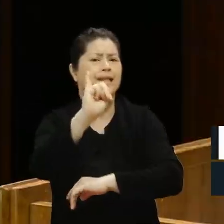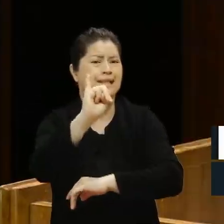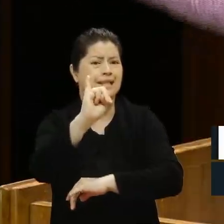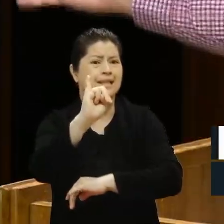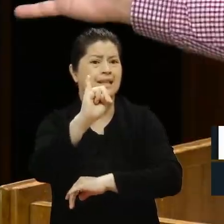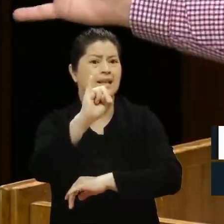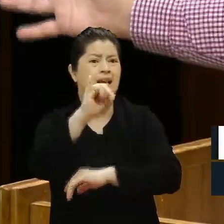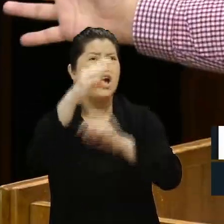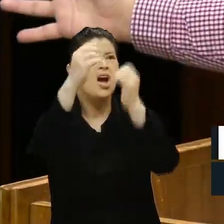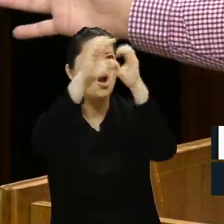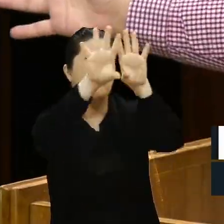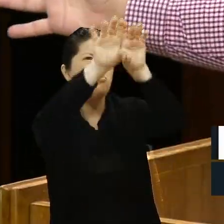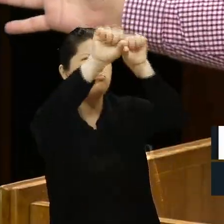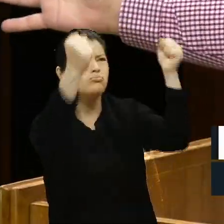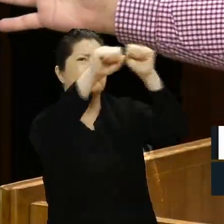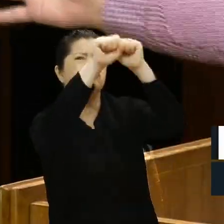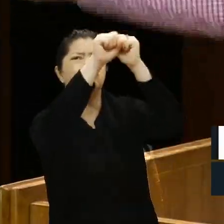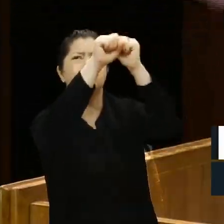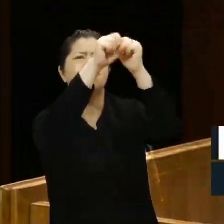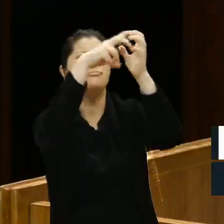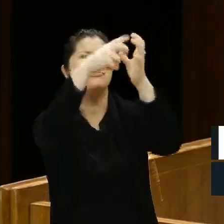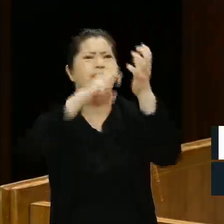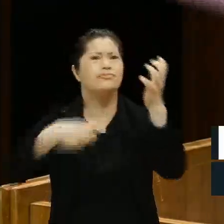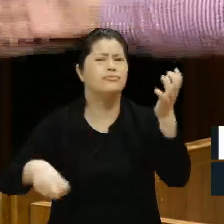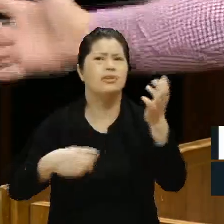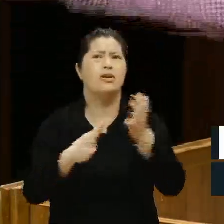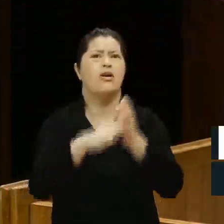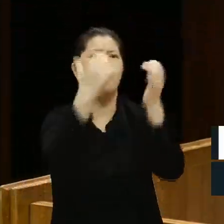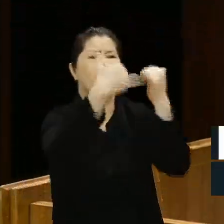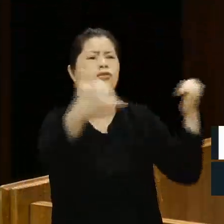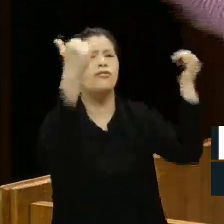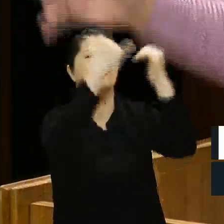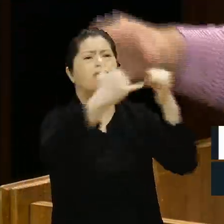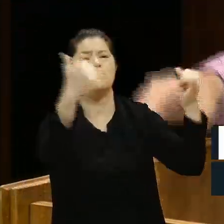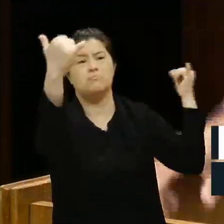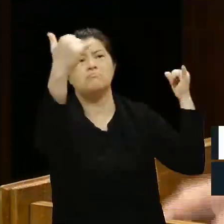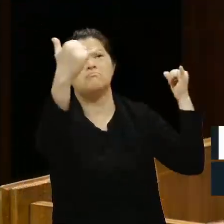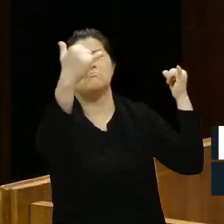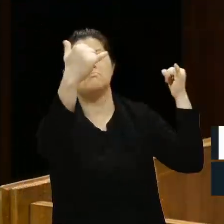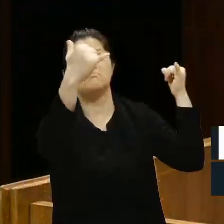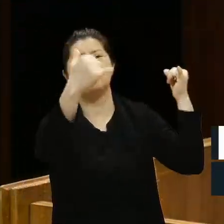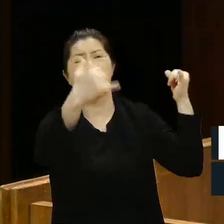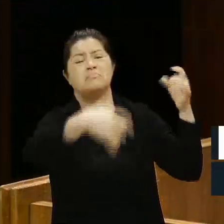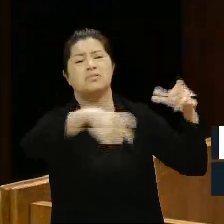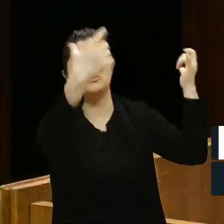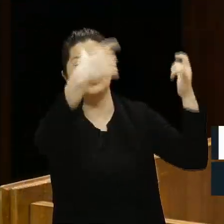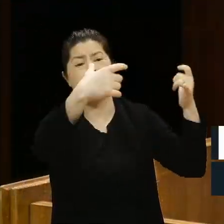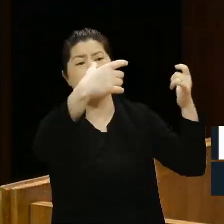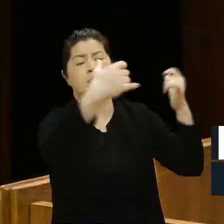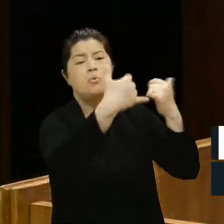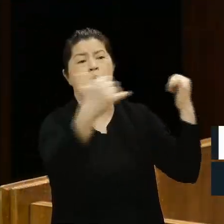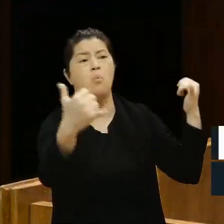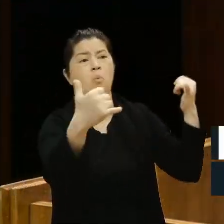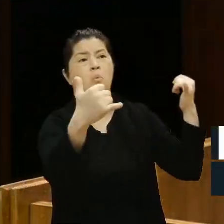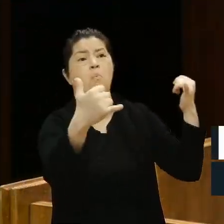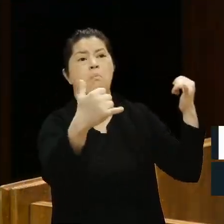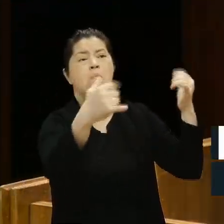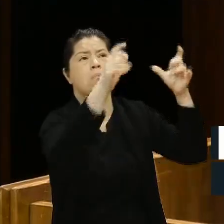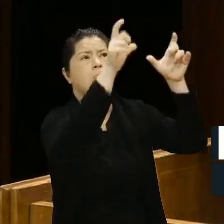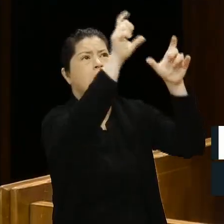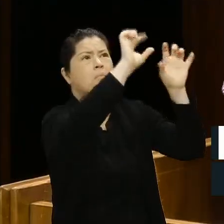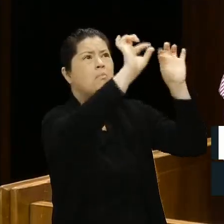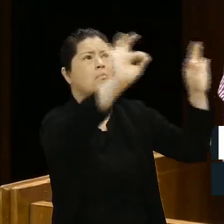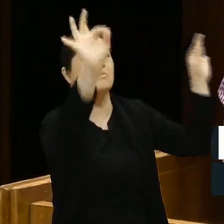prefeitura segue sem fazer nada de fiscalizar, os fios pendurados, as empresas não fazem, enfim. Vivemos tempos